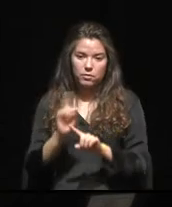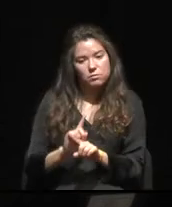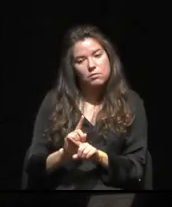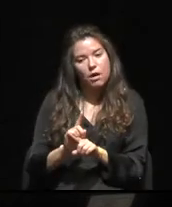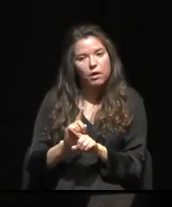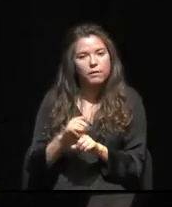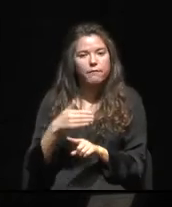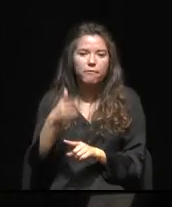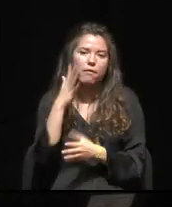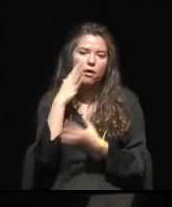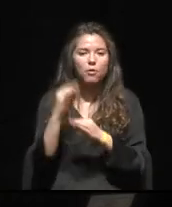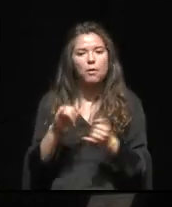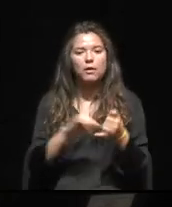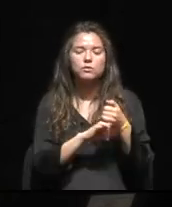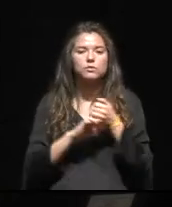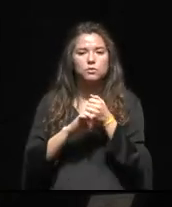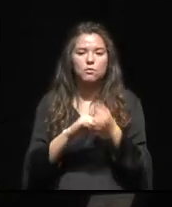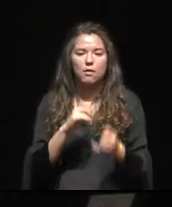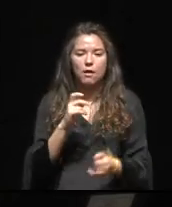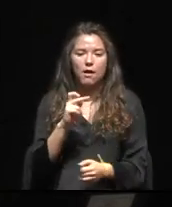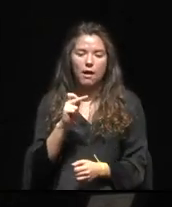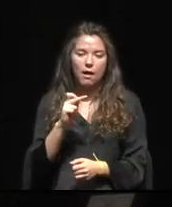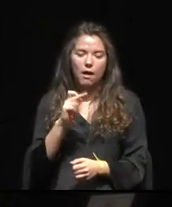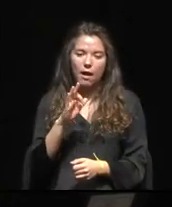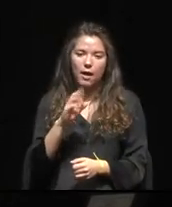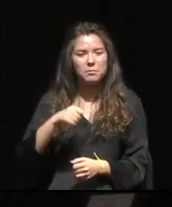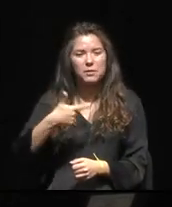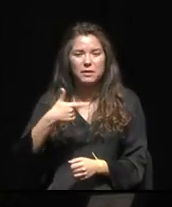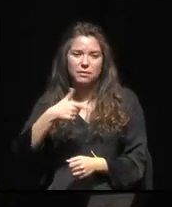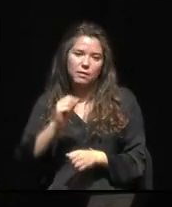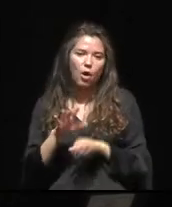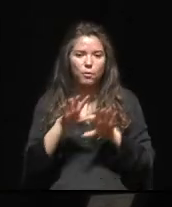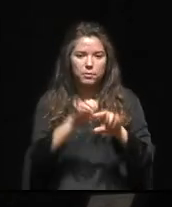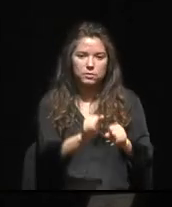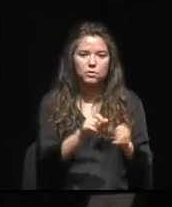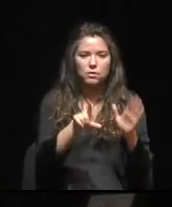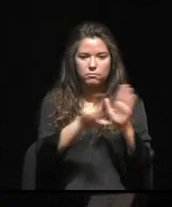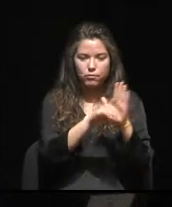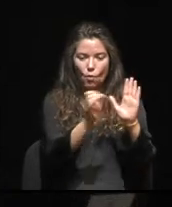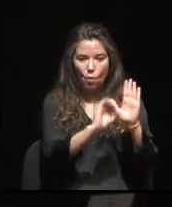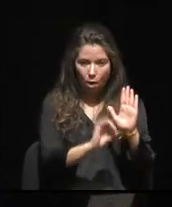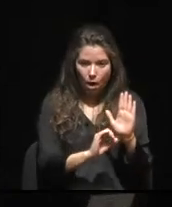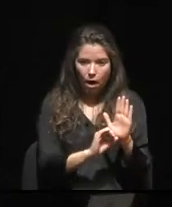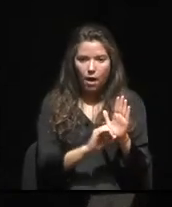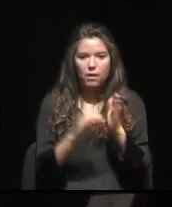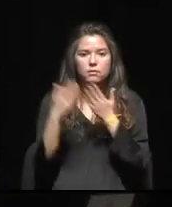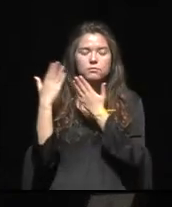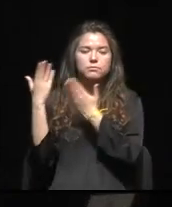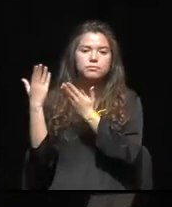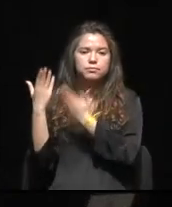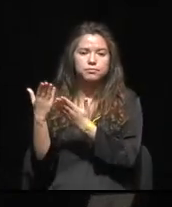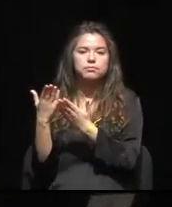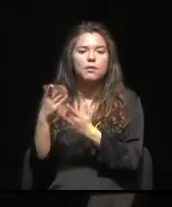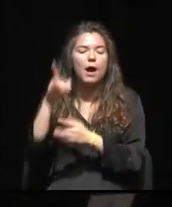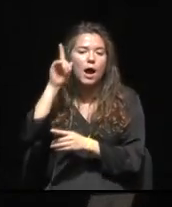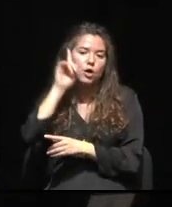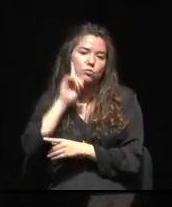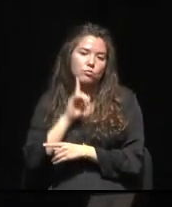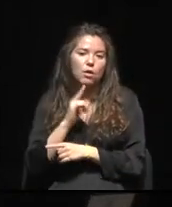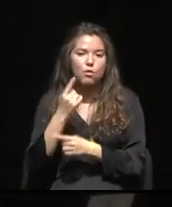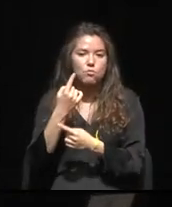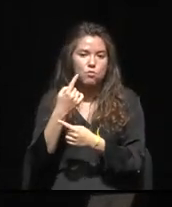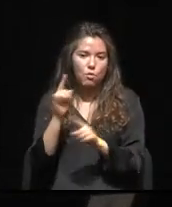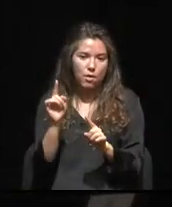normalizem associações como a habita que promovem ocupações Ilegais homenagear as mulheres não é